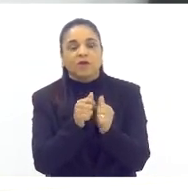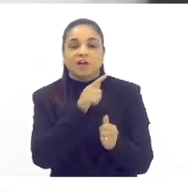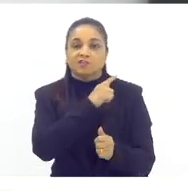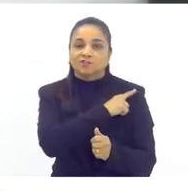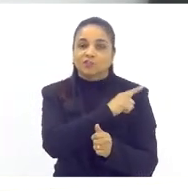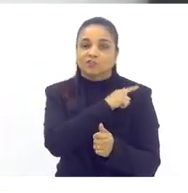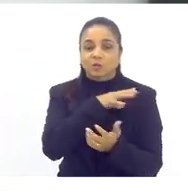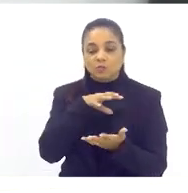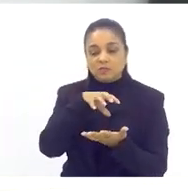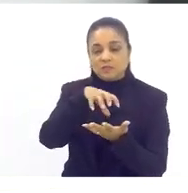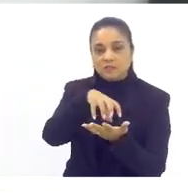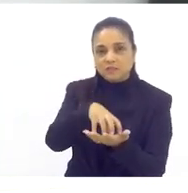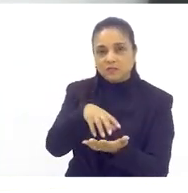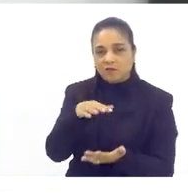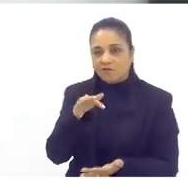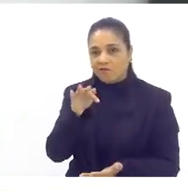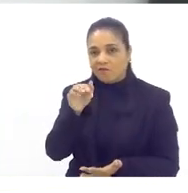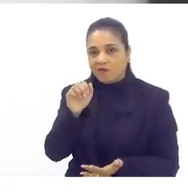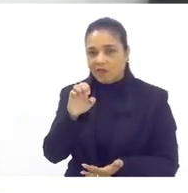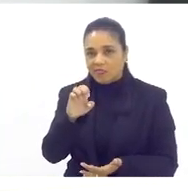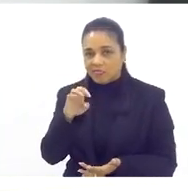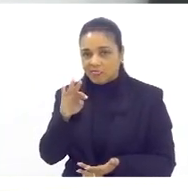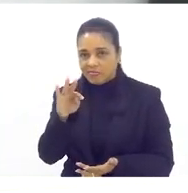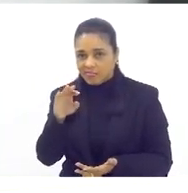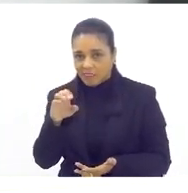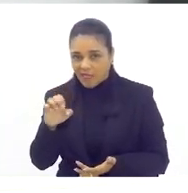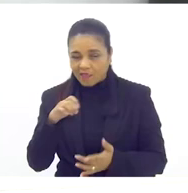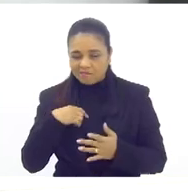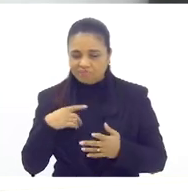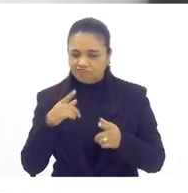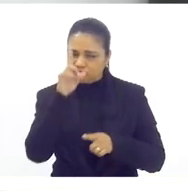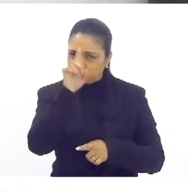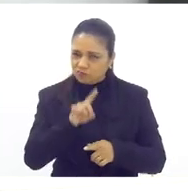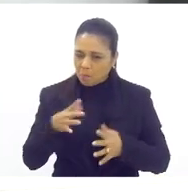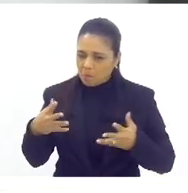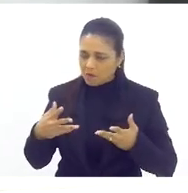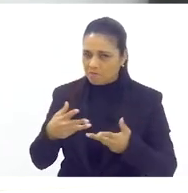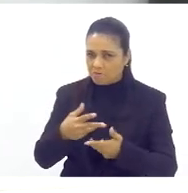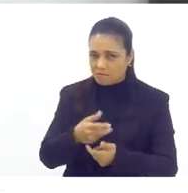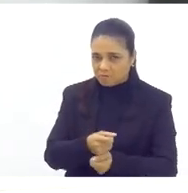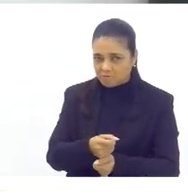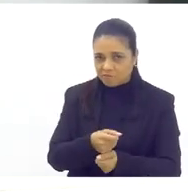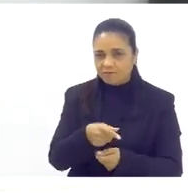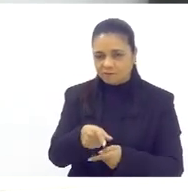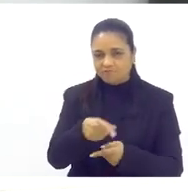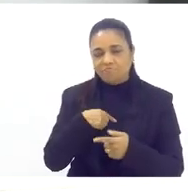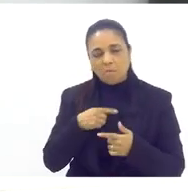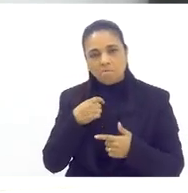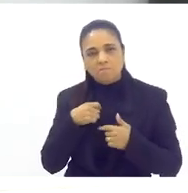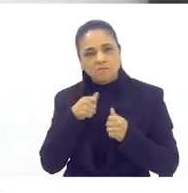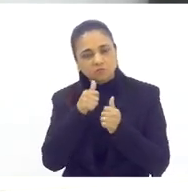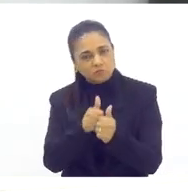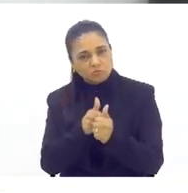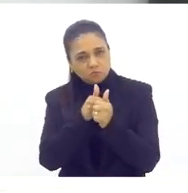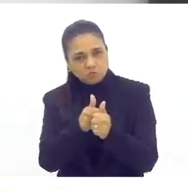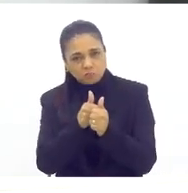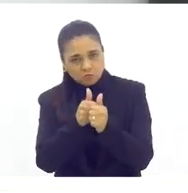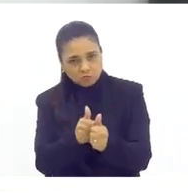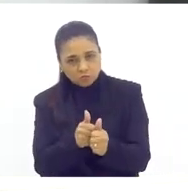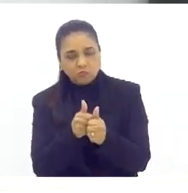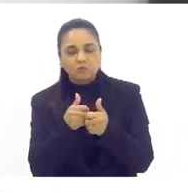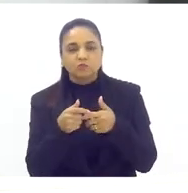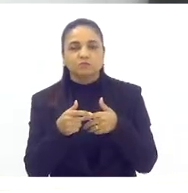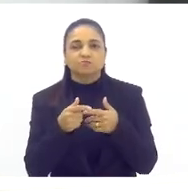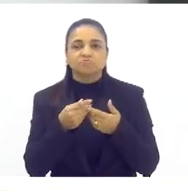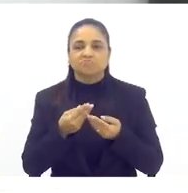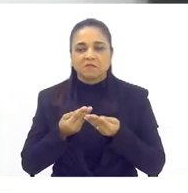Faetec né a nossa diretora maravilhosa a Márcia farinada sempre muito próxima todos nós encaminhando aí as